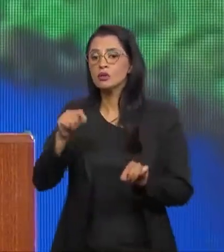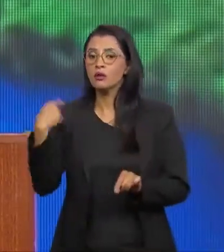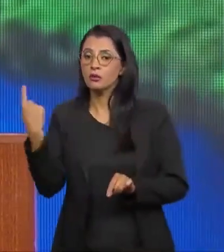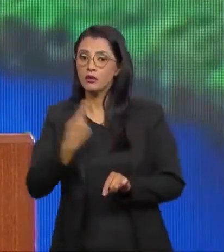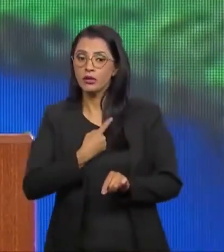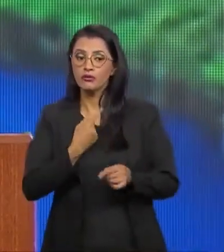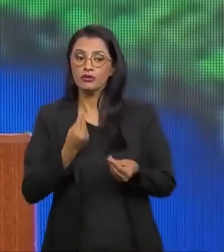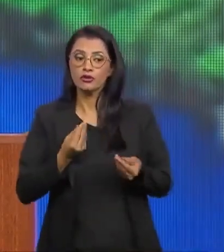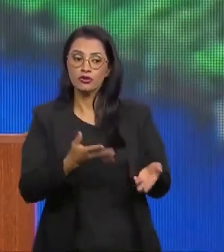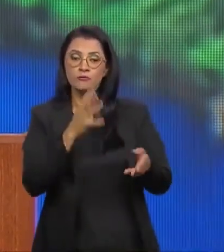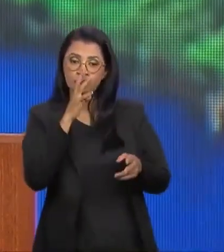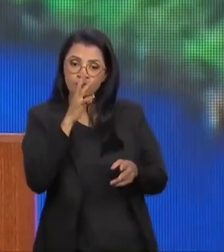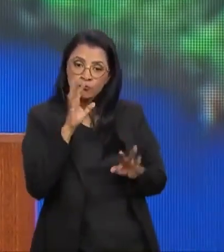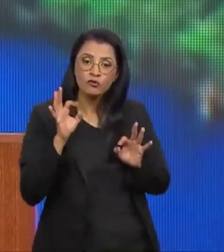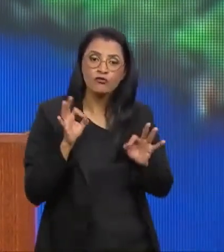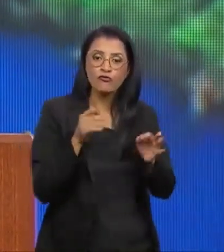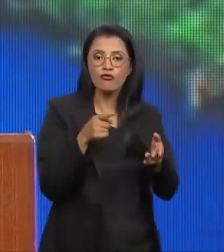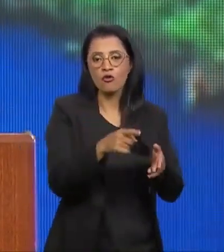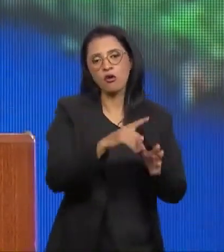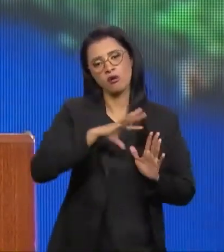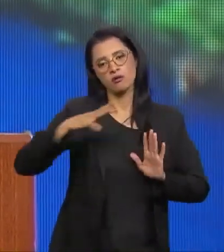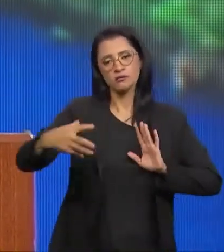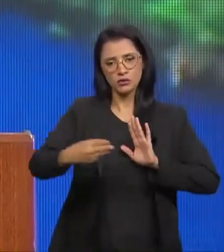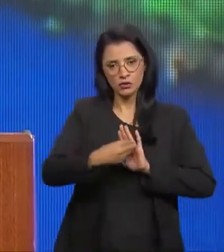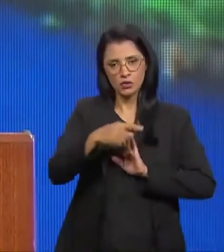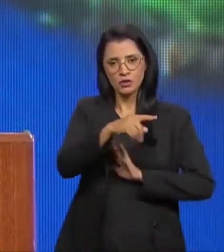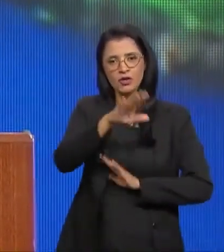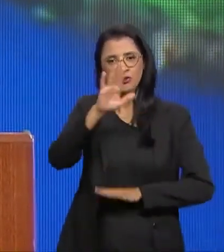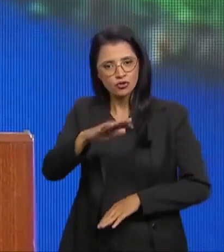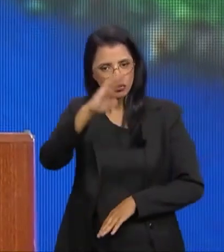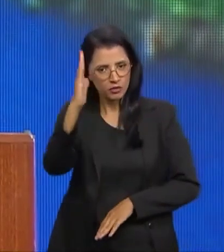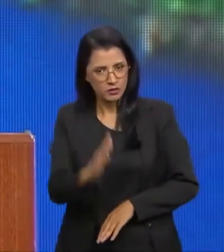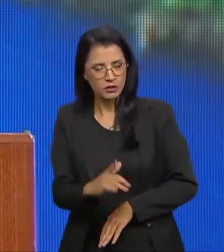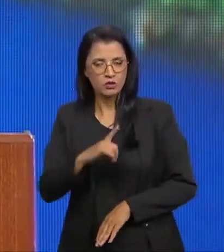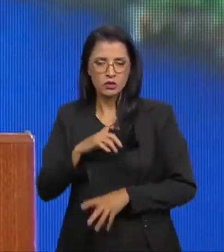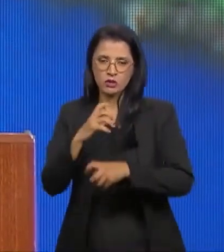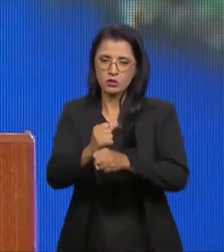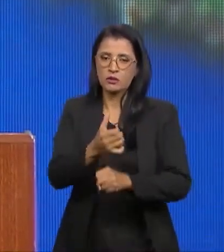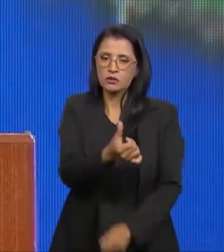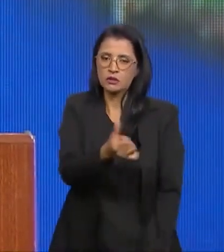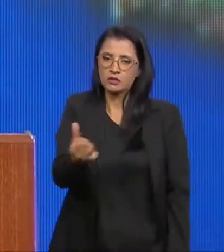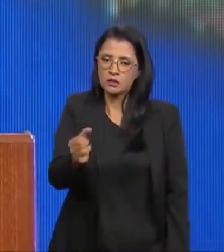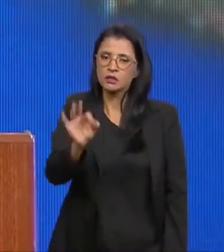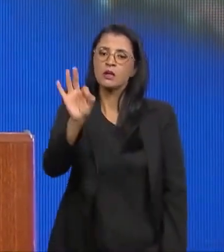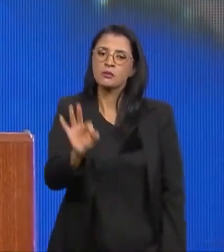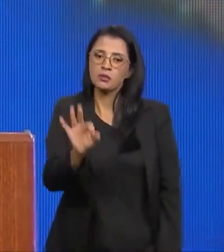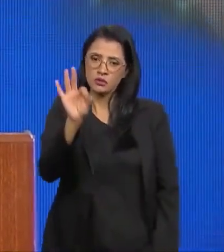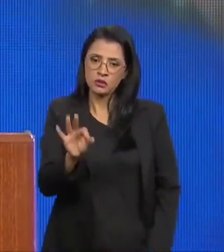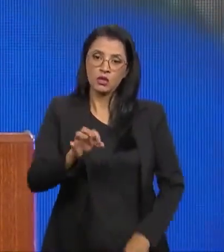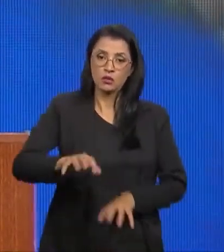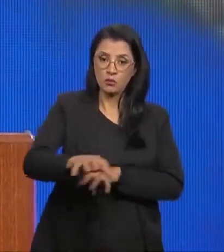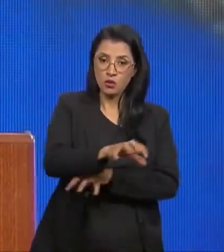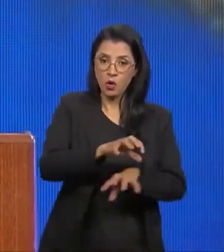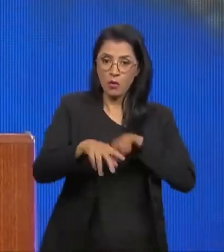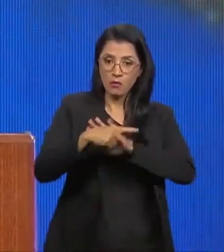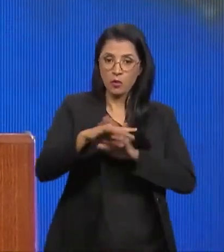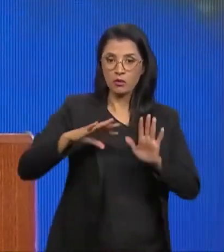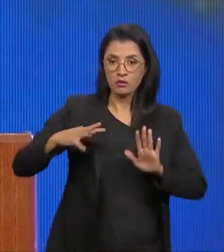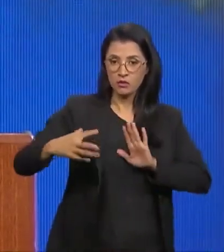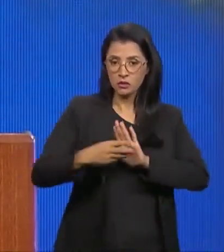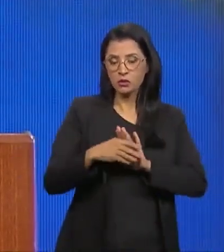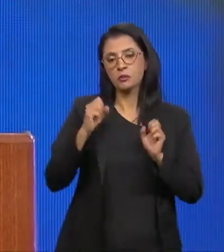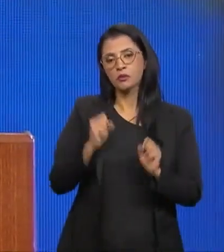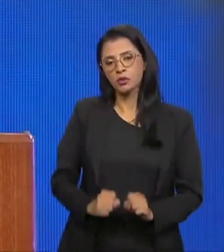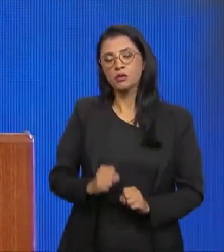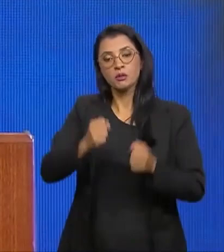à Amazônia. E como o Brasil detém 60% do bioma amazônico, então podemos dizer que